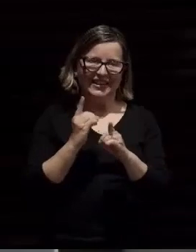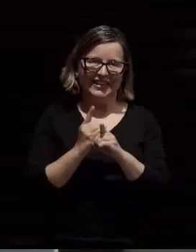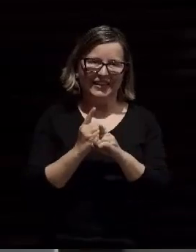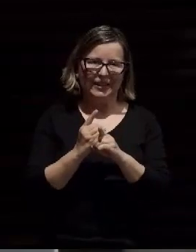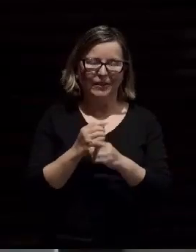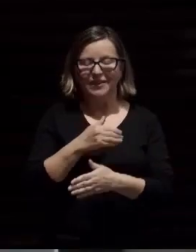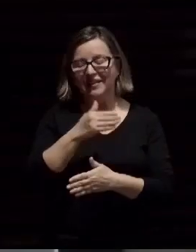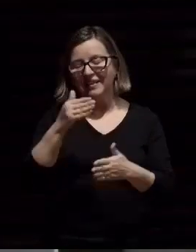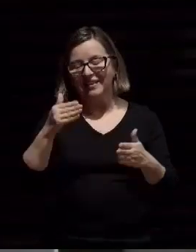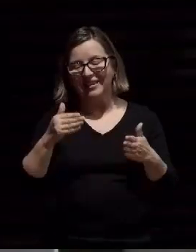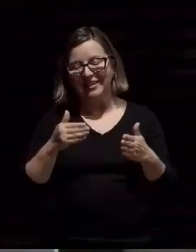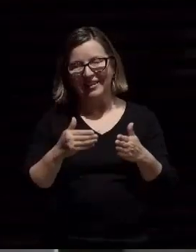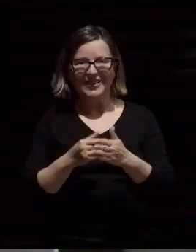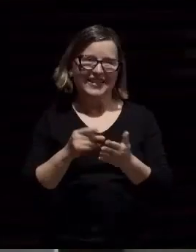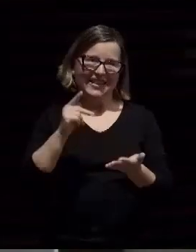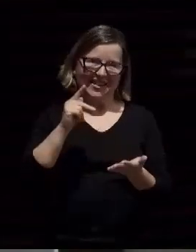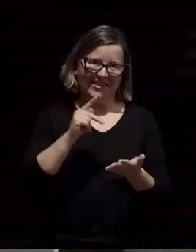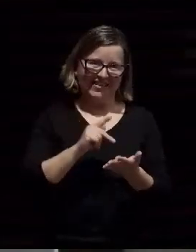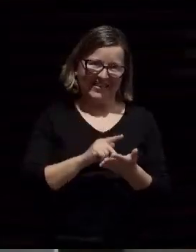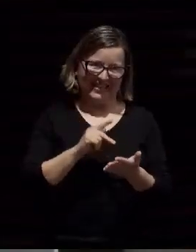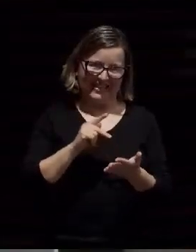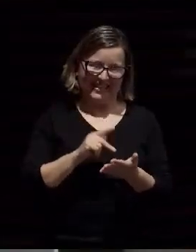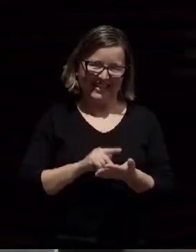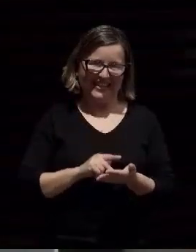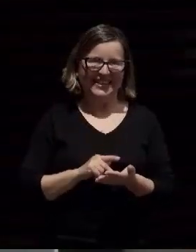em toda a verdade.